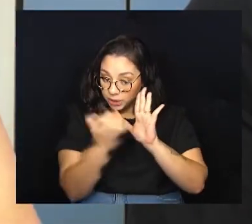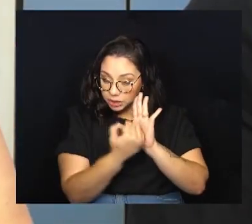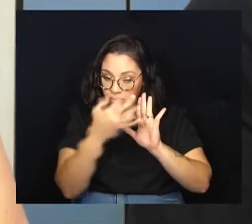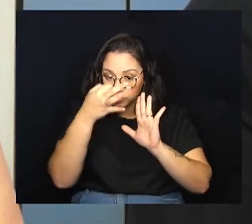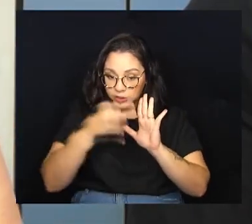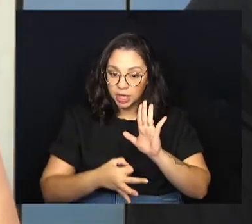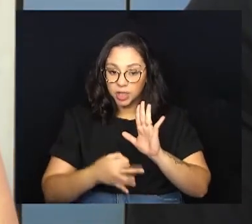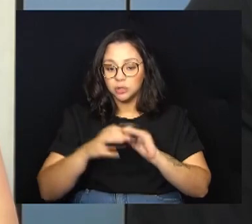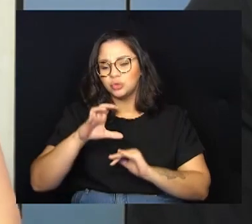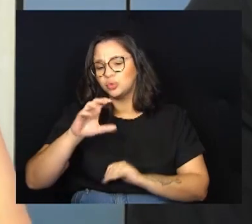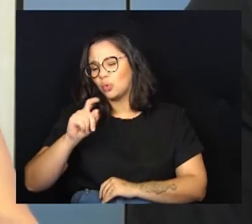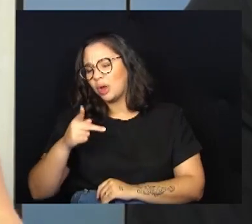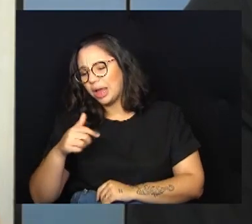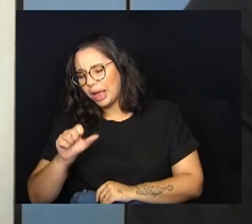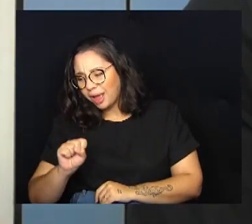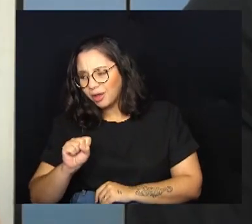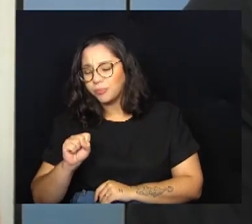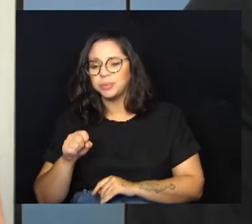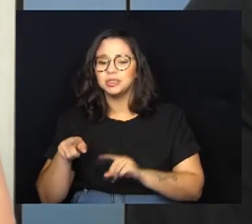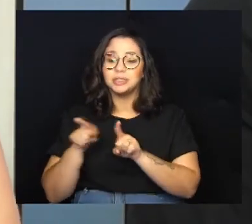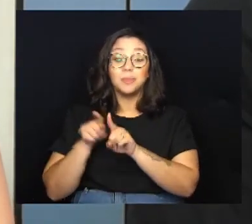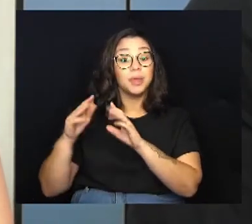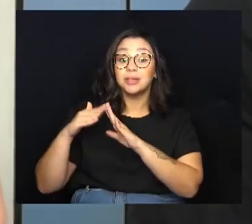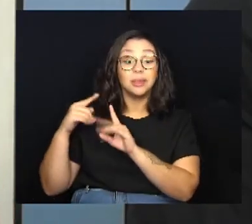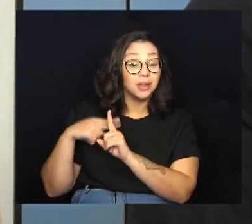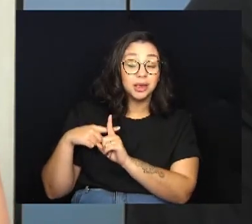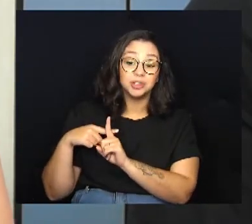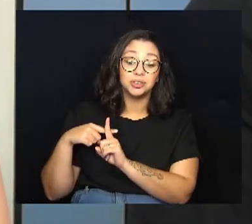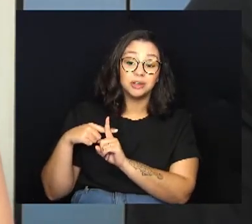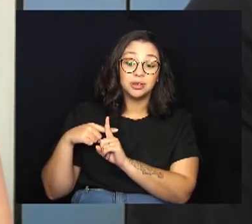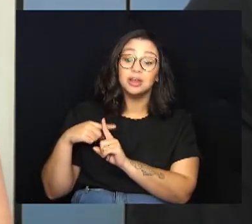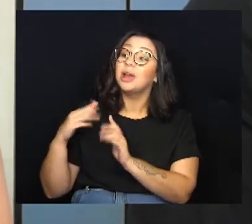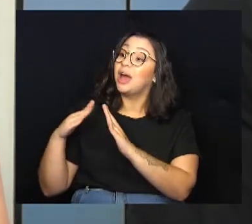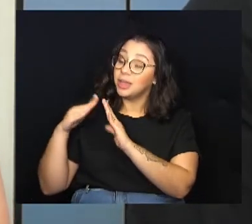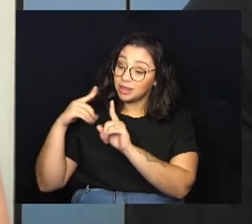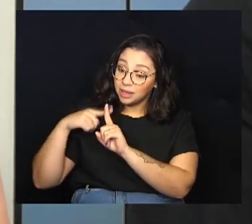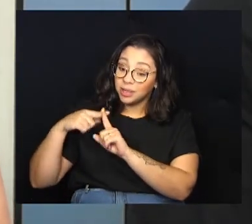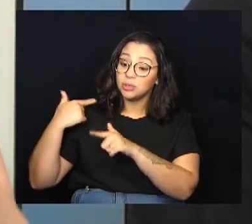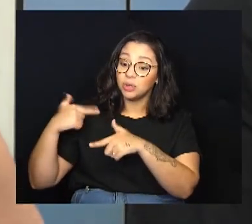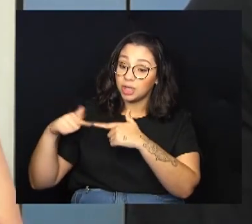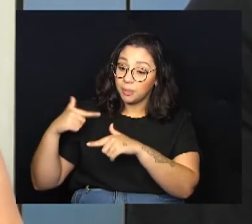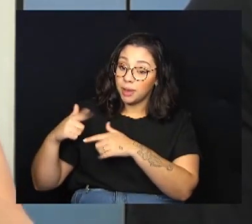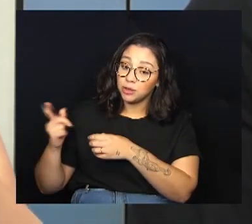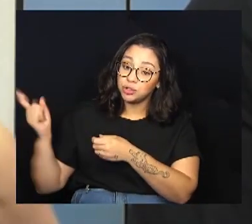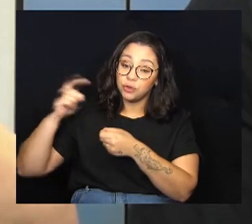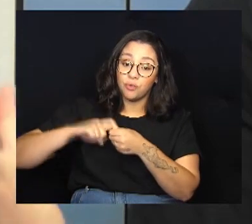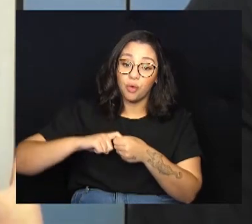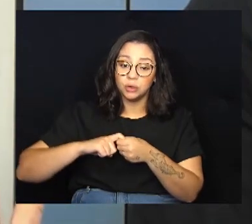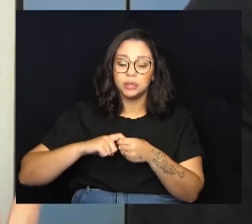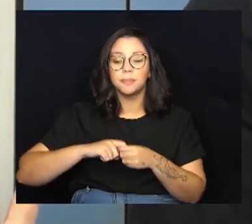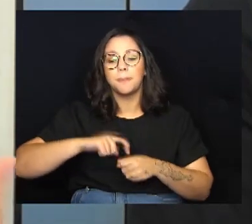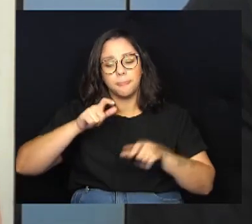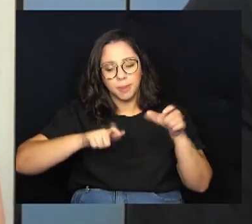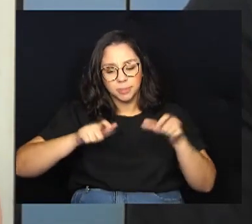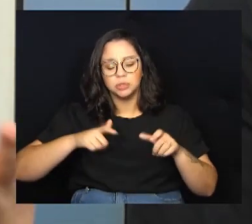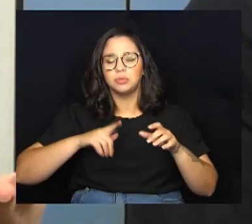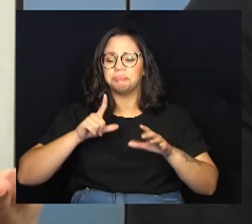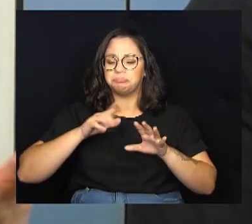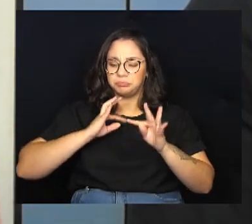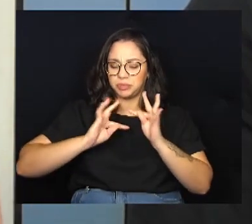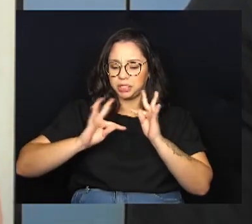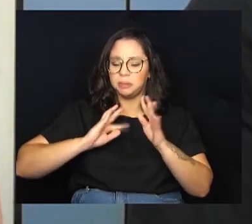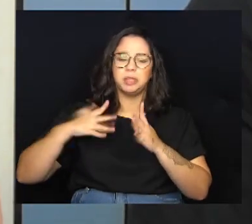dialogando com os demais equipamentos da RAPS, né, passando por um monitoramento para avaliar se ela se adequa, se ela está